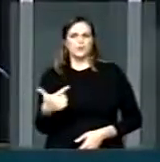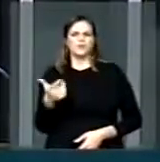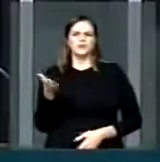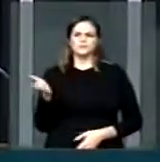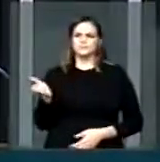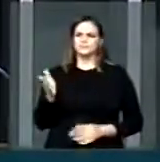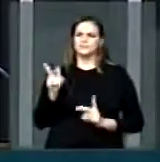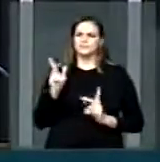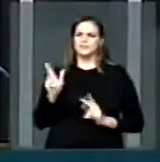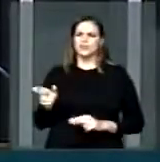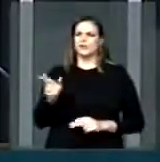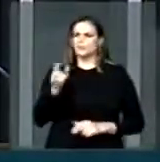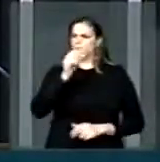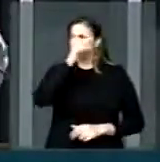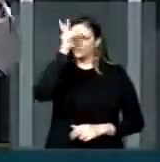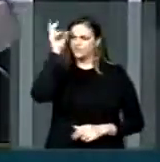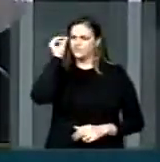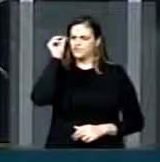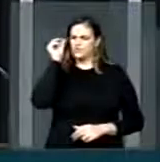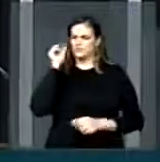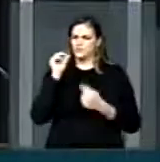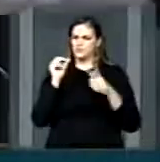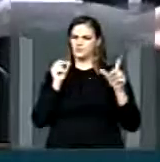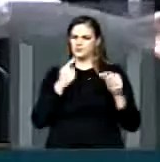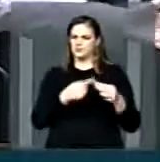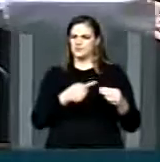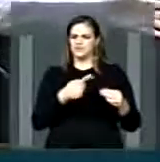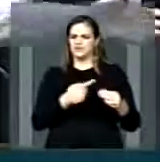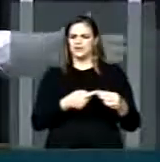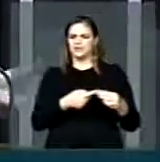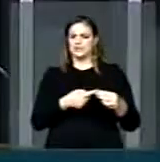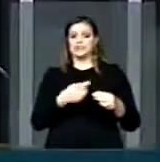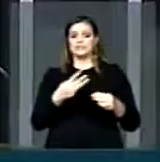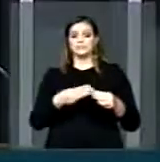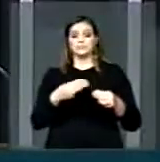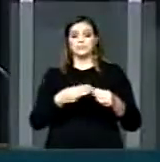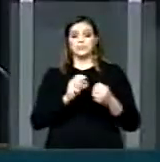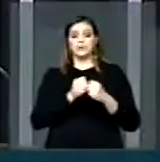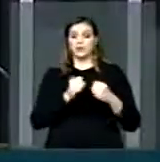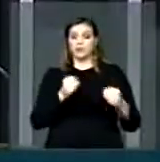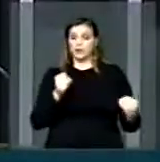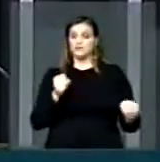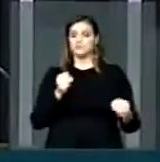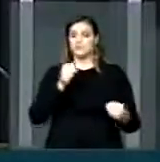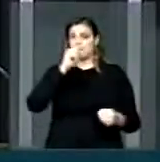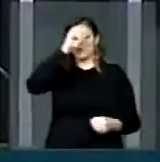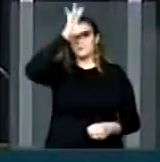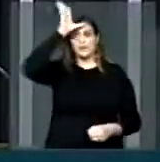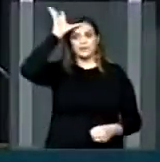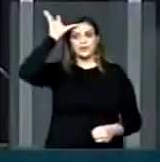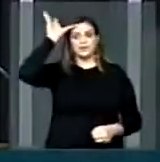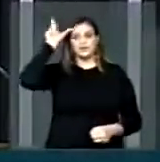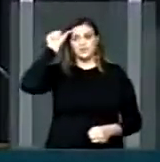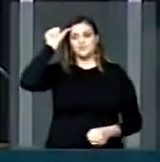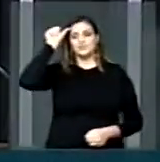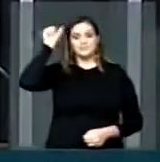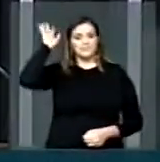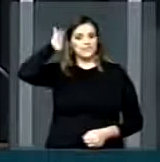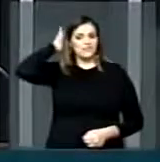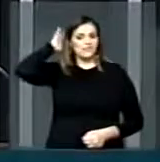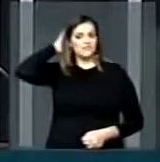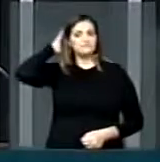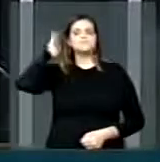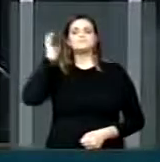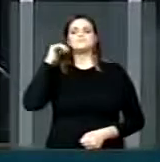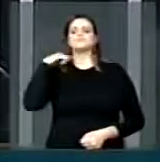Excelência, prefeito numa grande cidade, aliás, um grande e amplo município lá na Amazônia, no Pará,